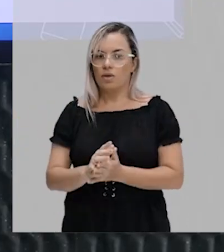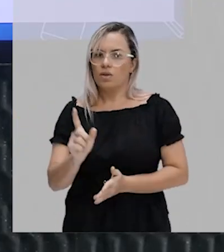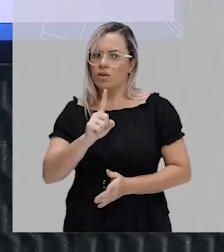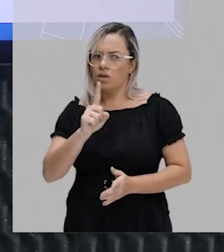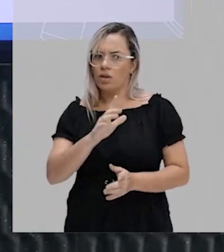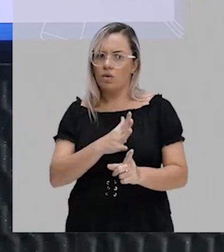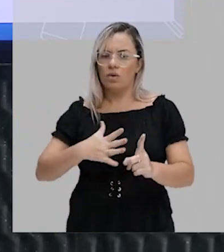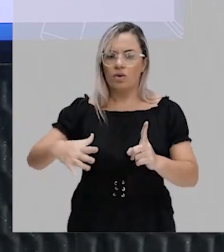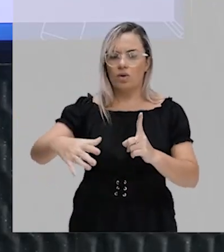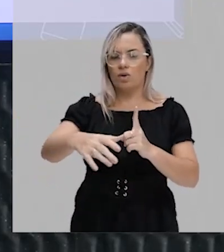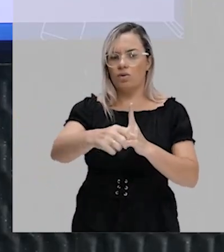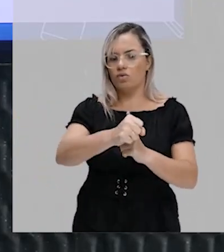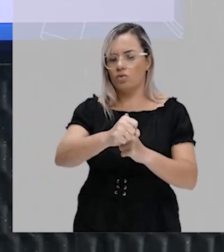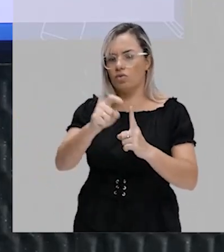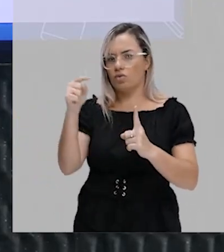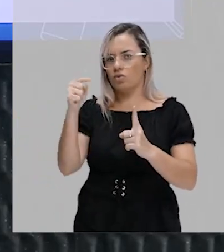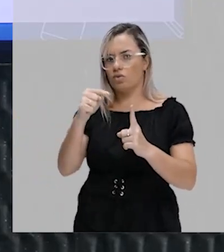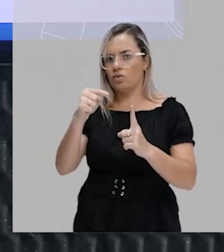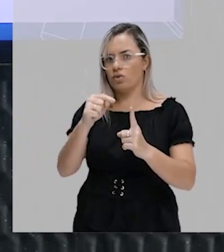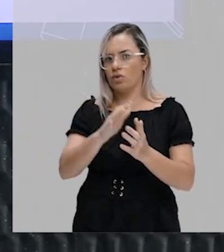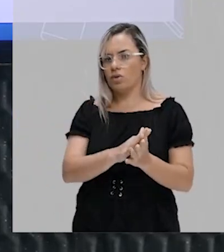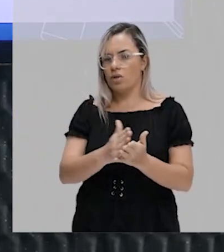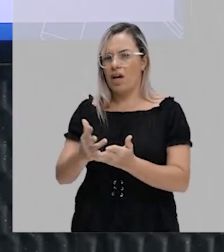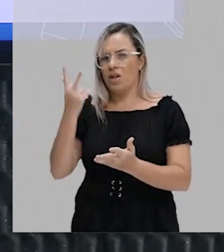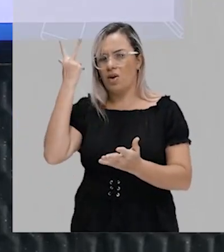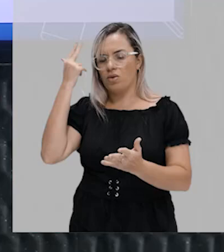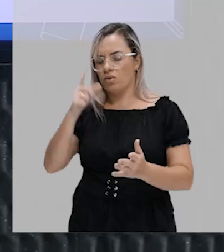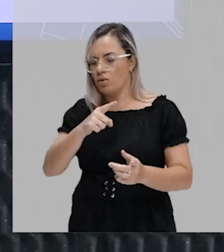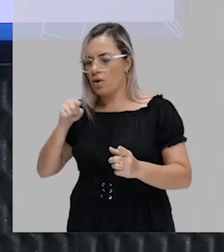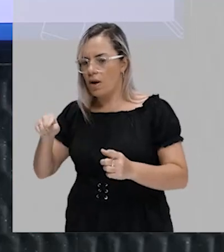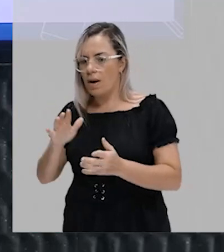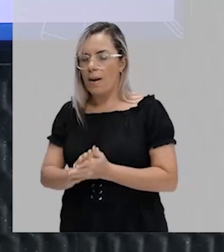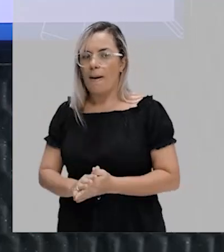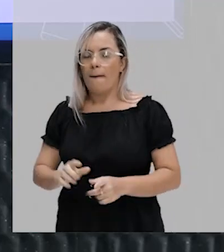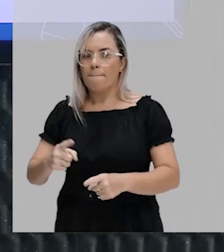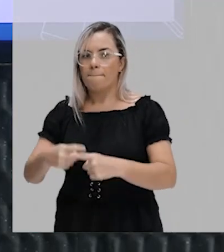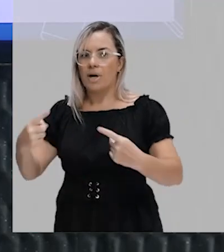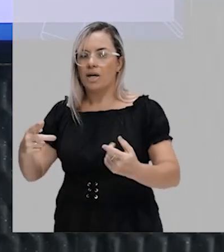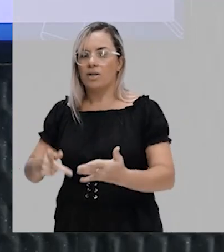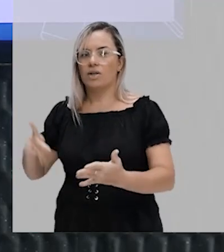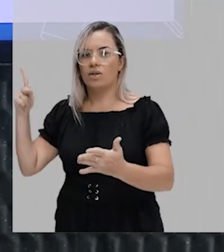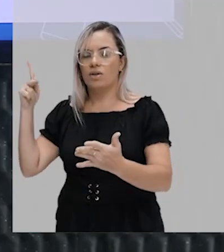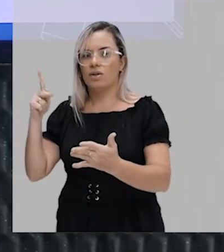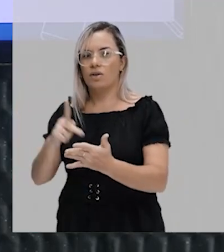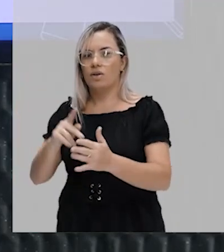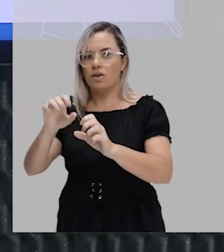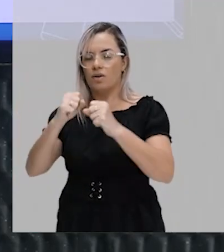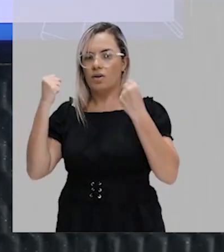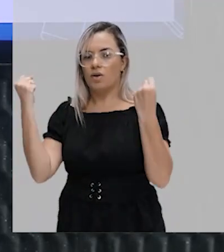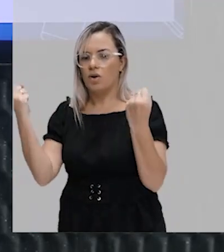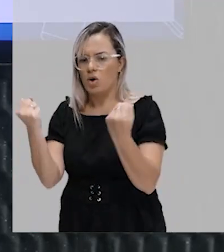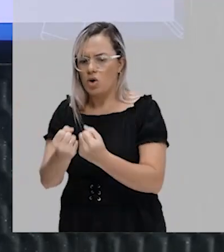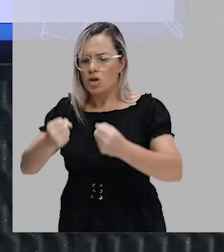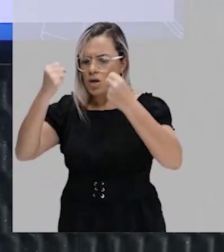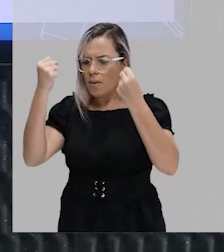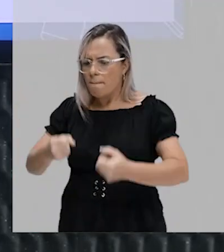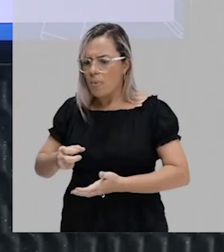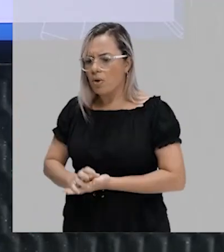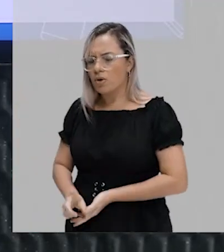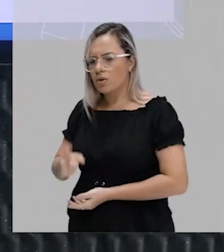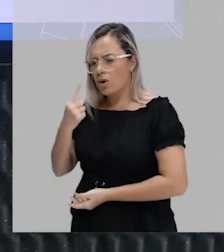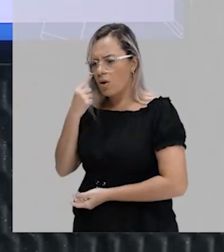genérico, generalista, mas sim os fatos sociais, que é aquilo que pode ser observado,